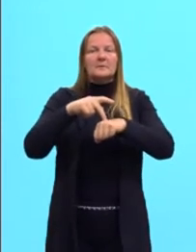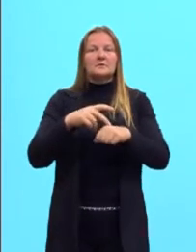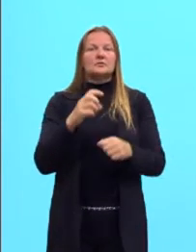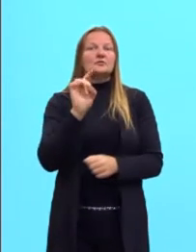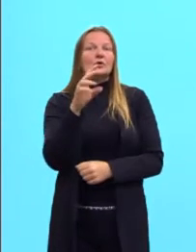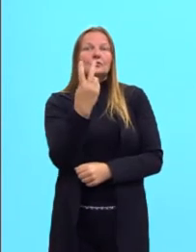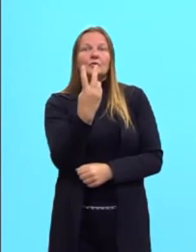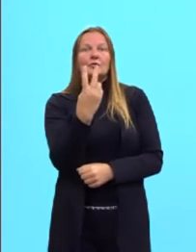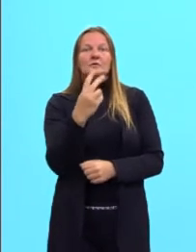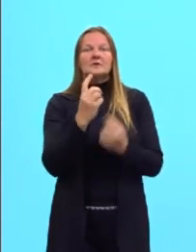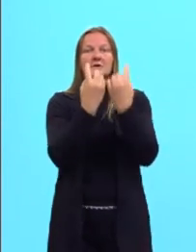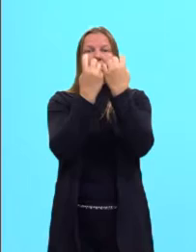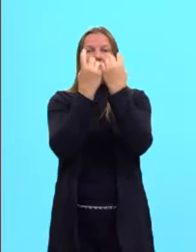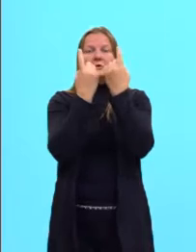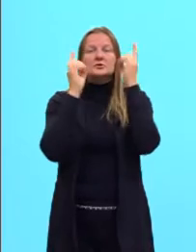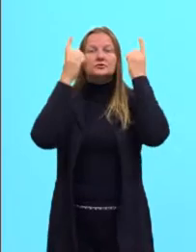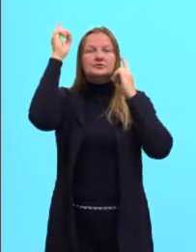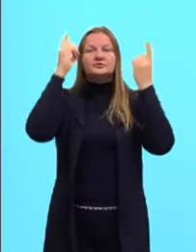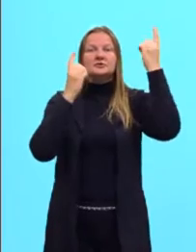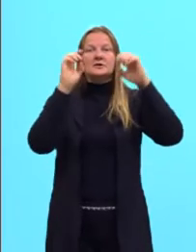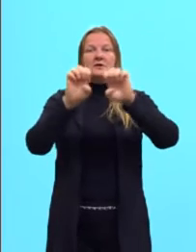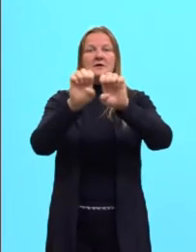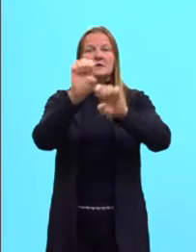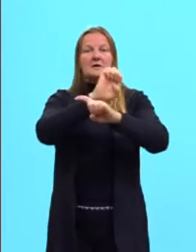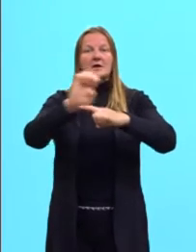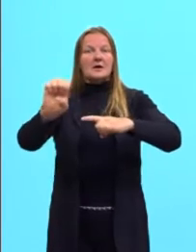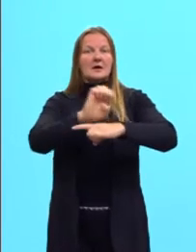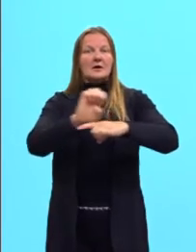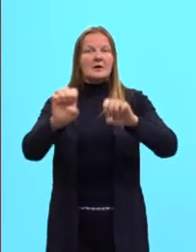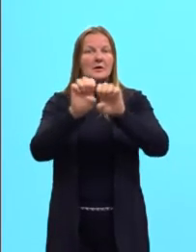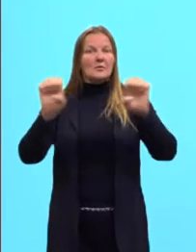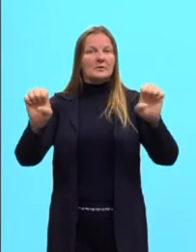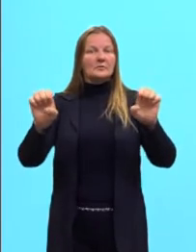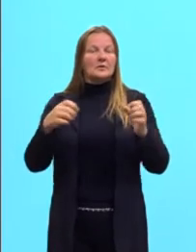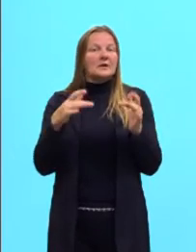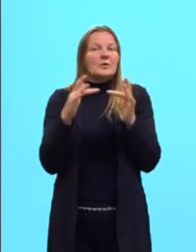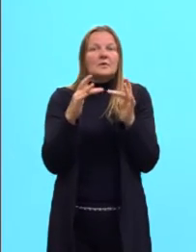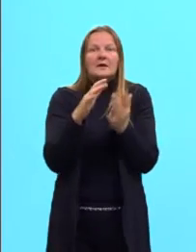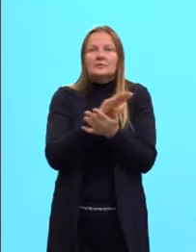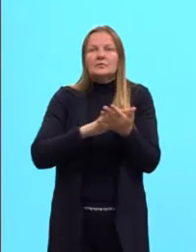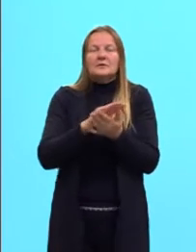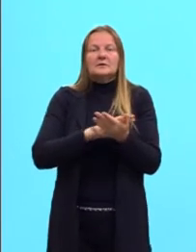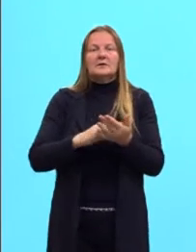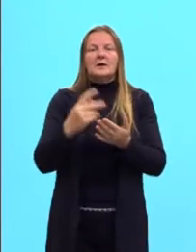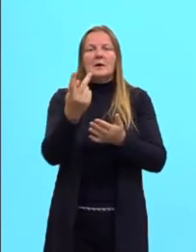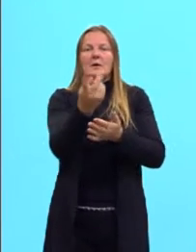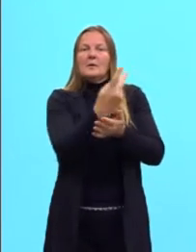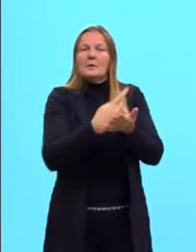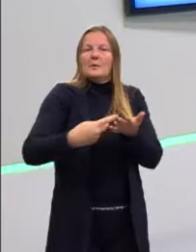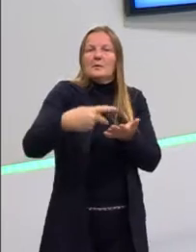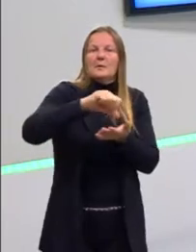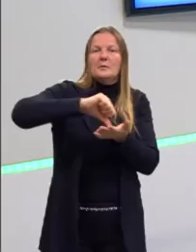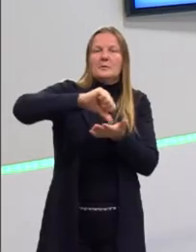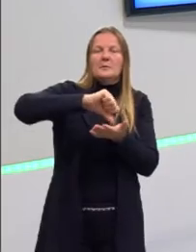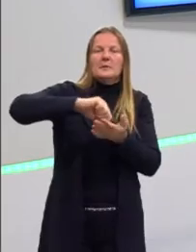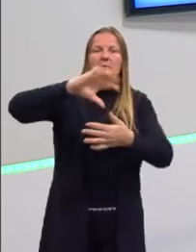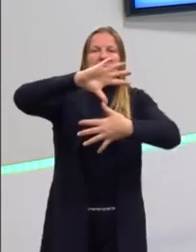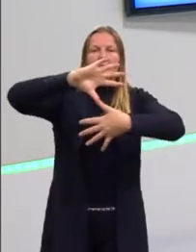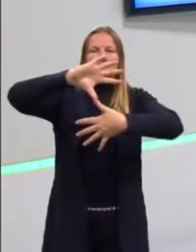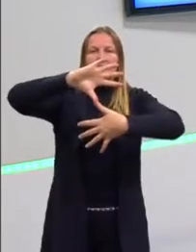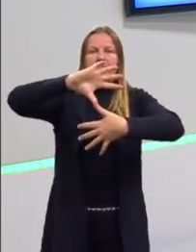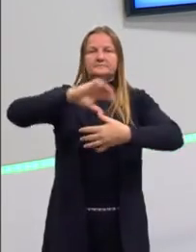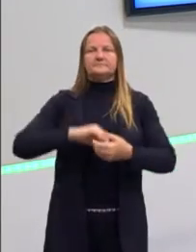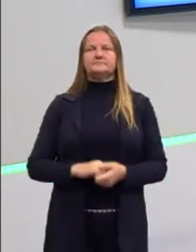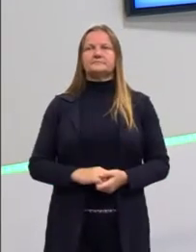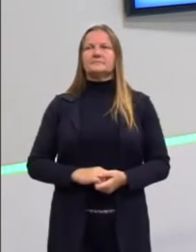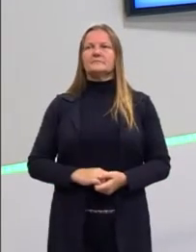é fronteira né o Chile eo Equador Então esse é o mapa político que nós temos América Tá pode